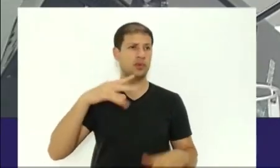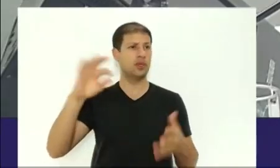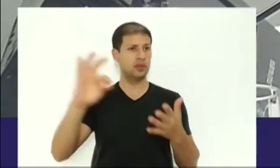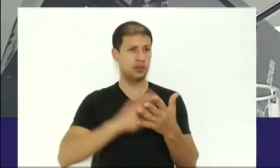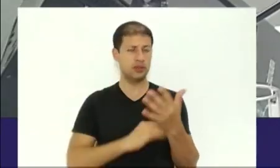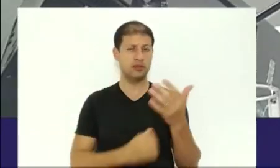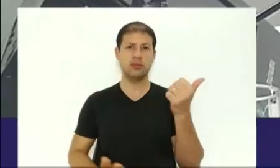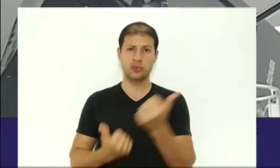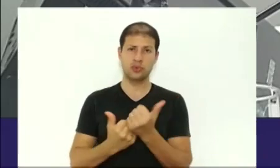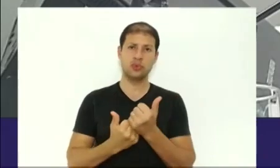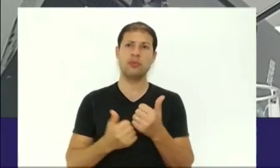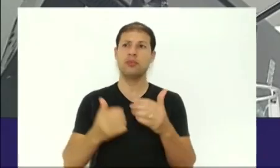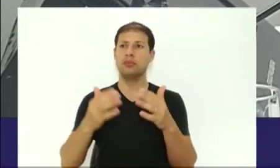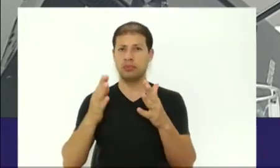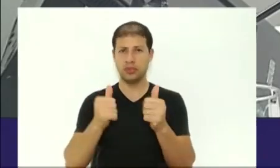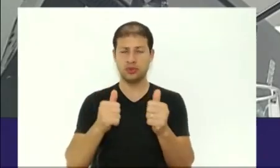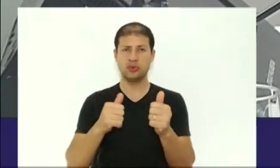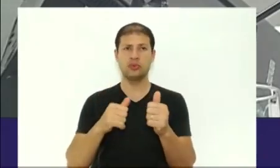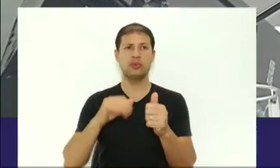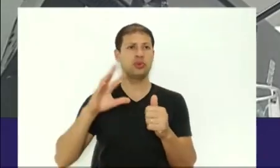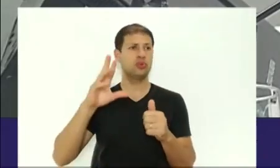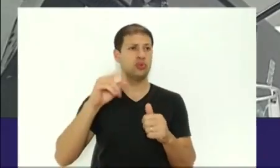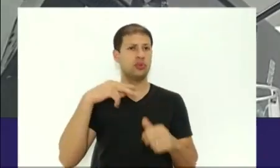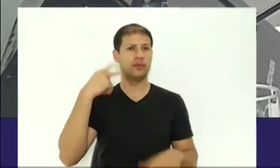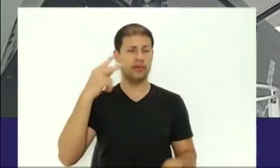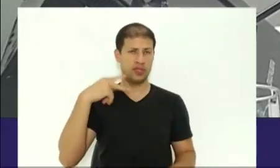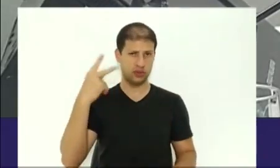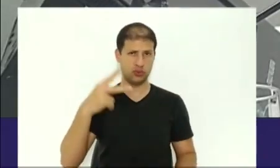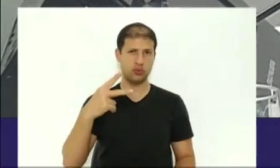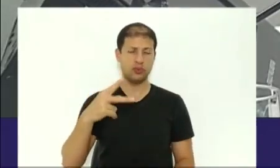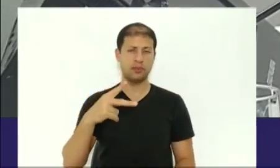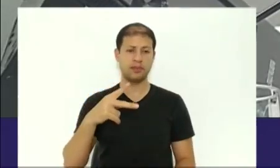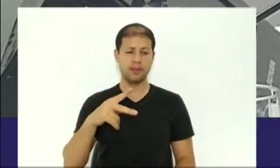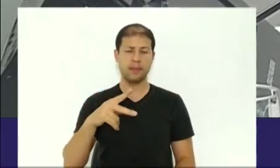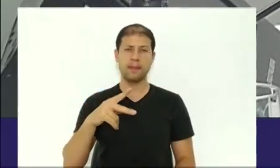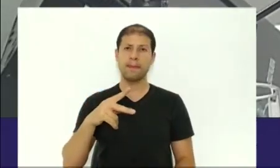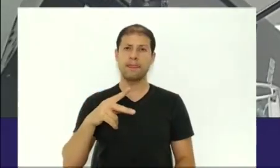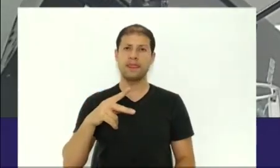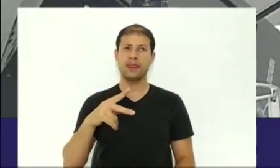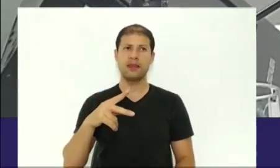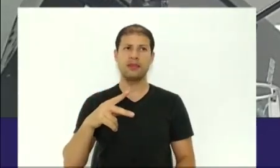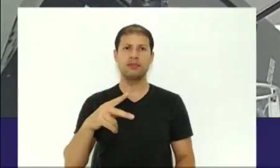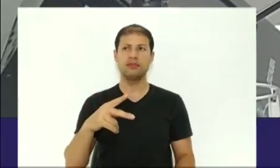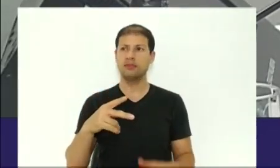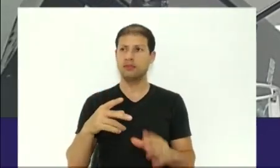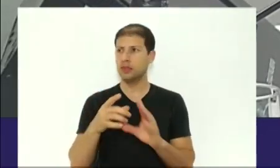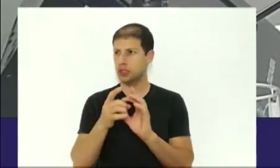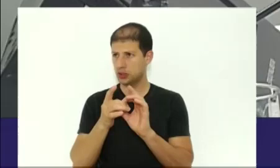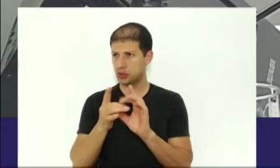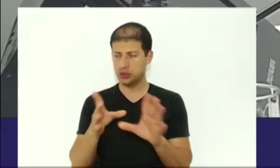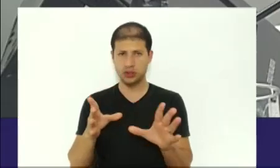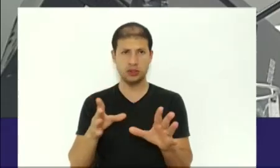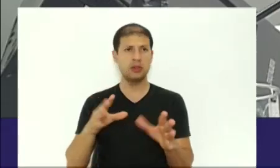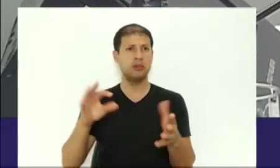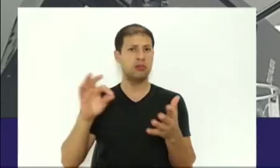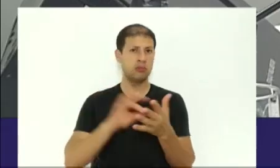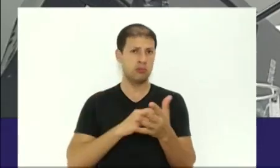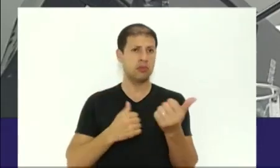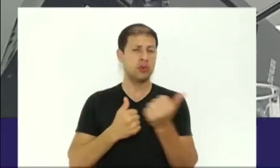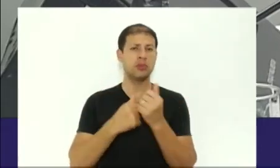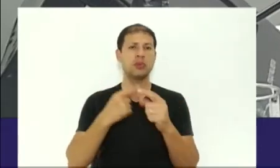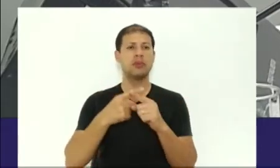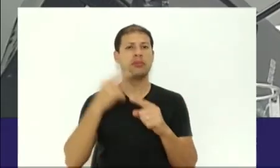Eu peço para que os vereadores me deem autorização para assinar em apoio, que eu acho que é importante chegar